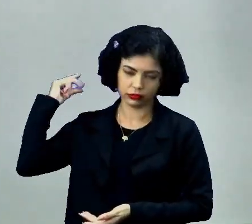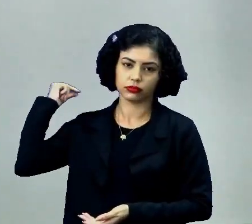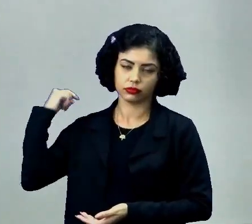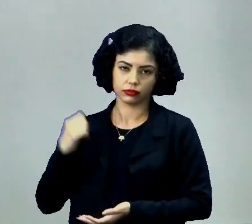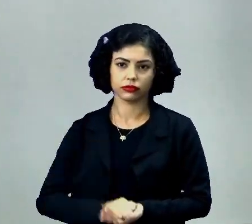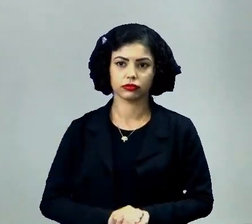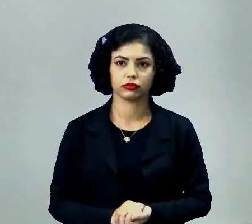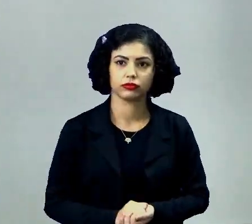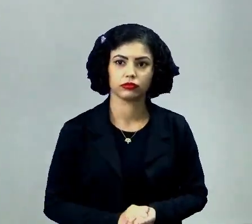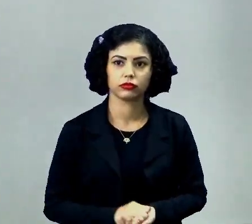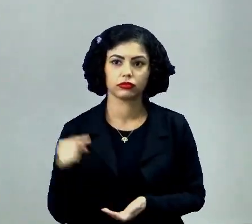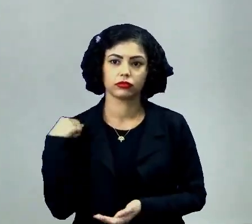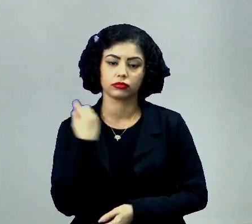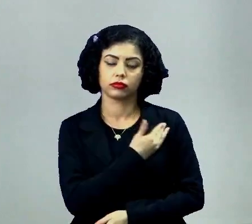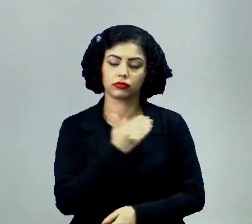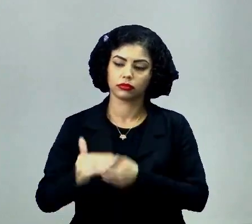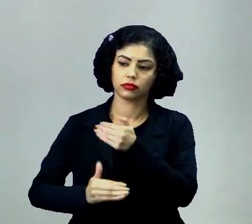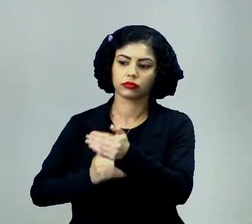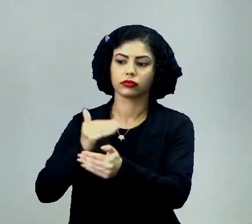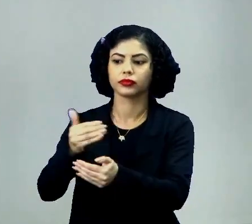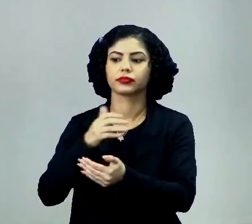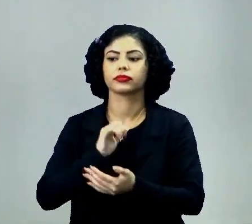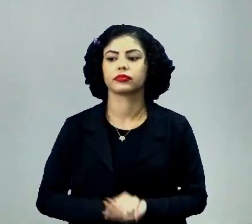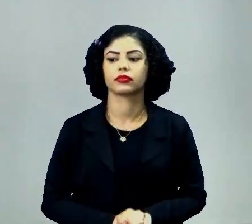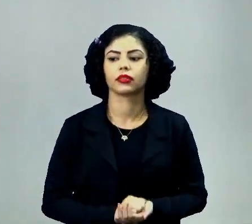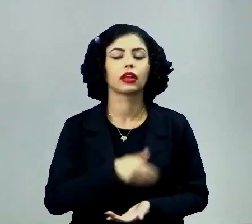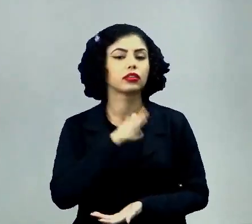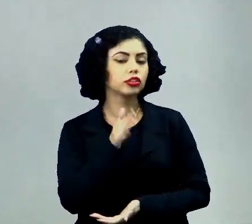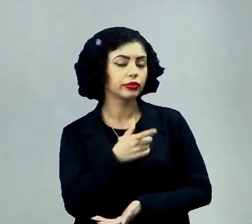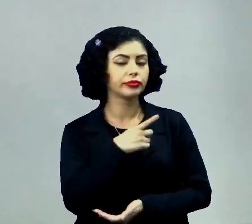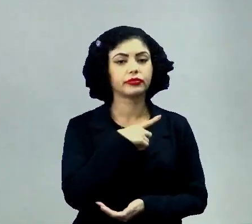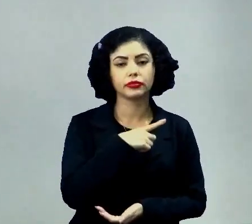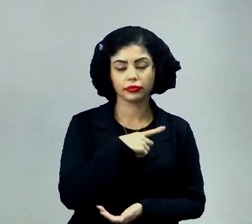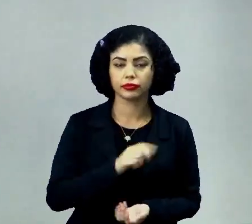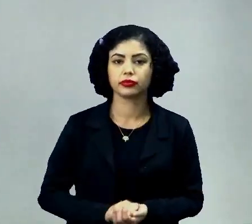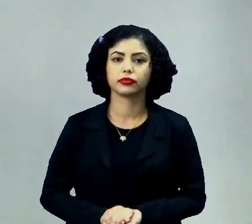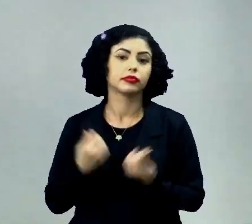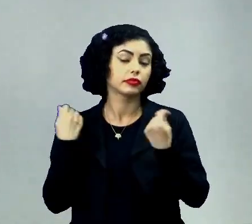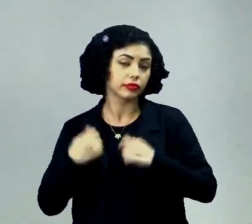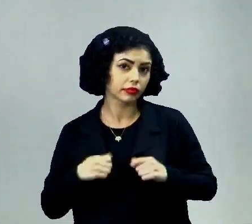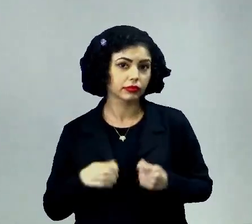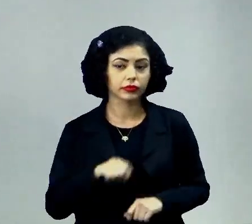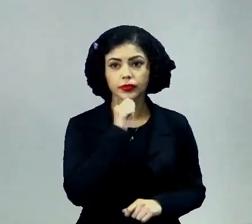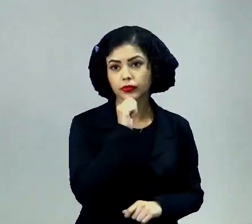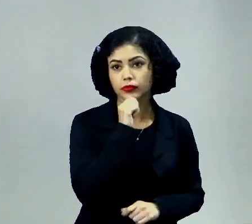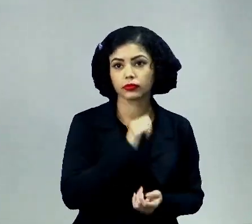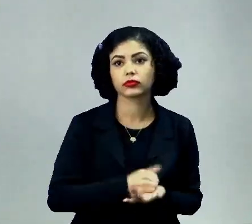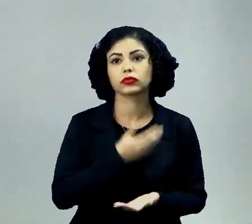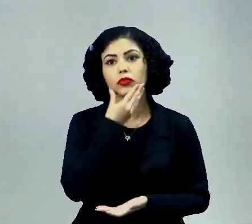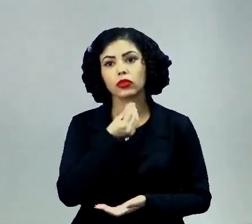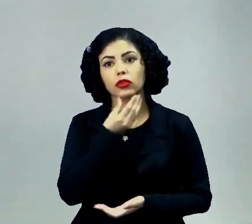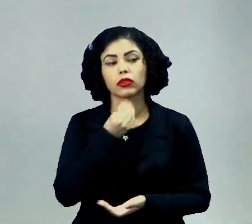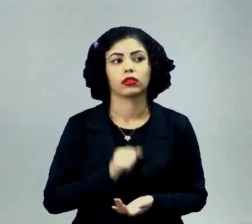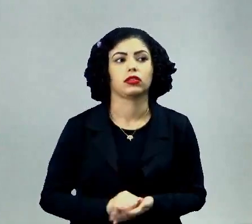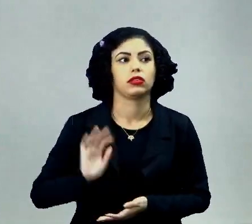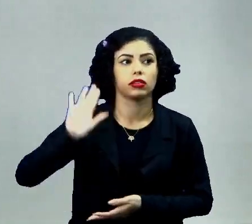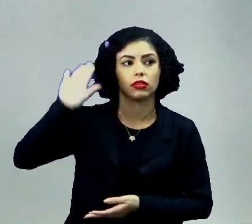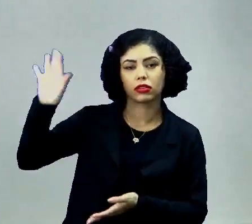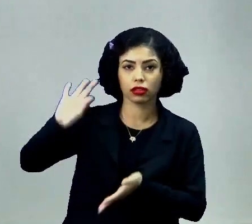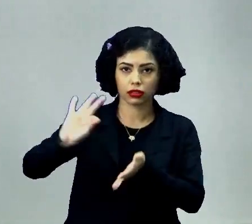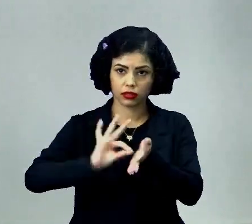aí, da nossa evolução, já existia essa necessidade de o homem ele